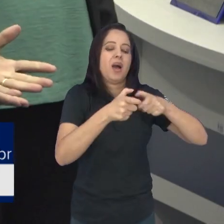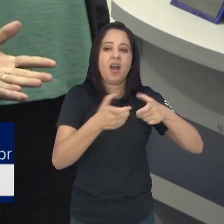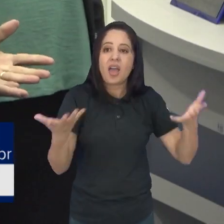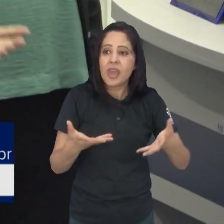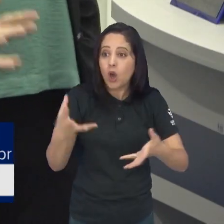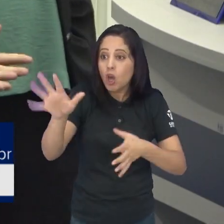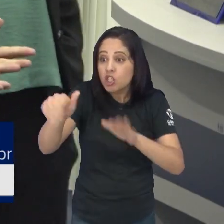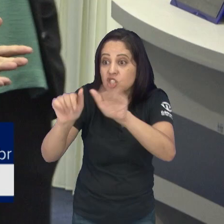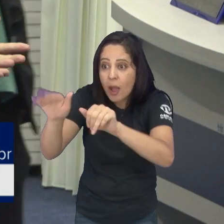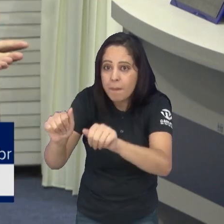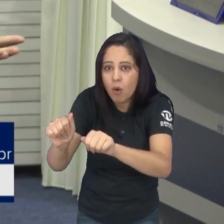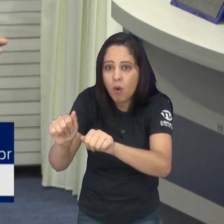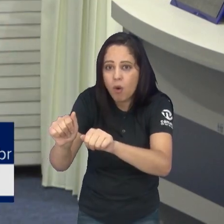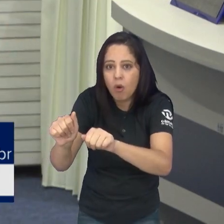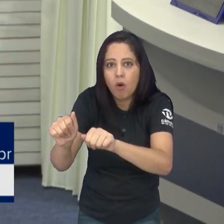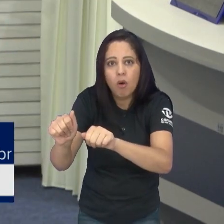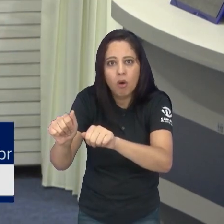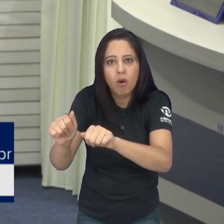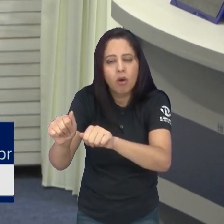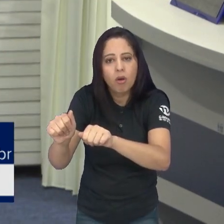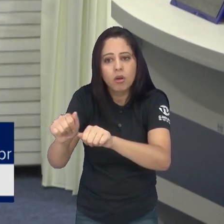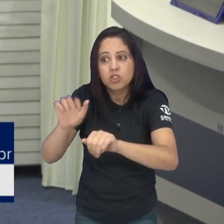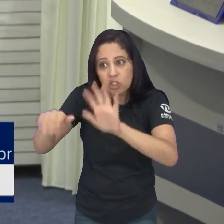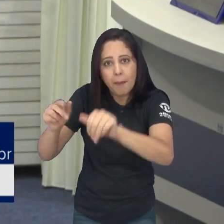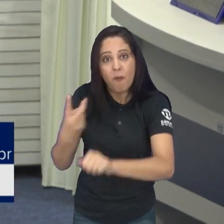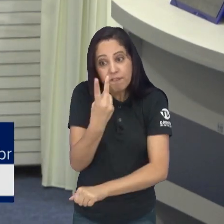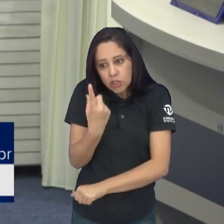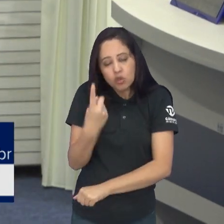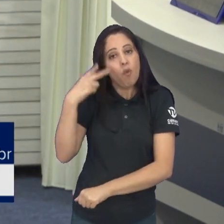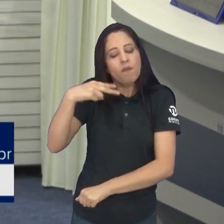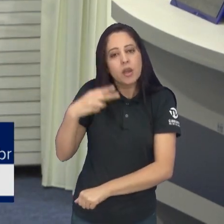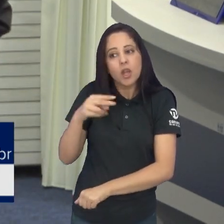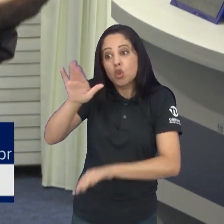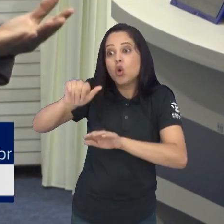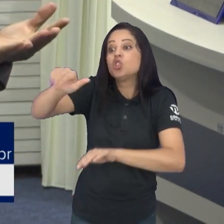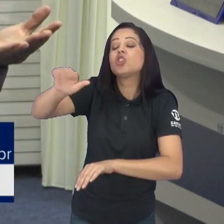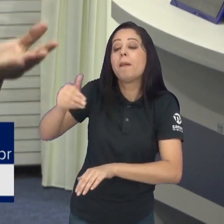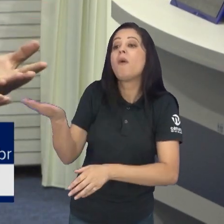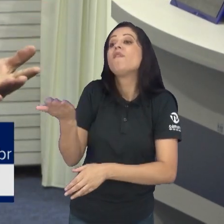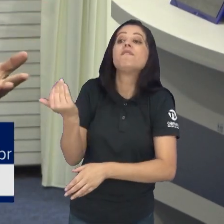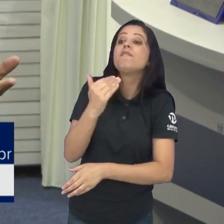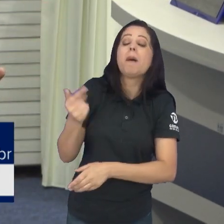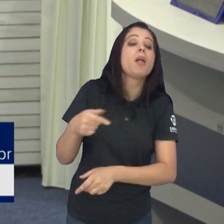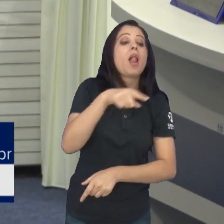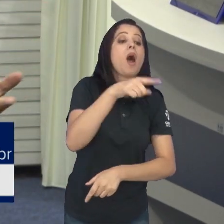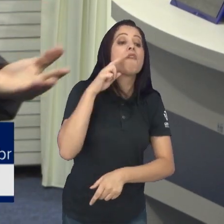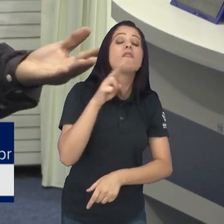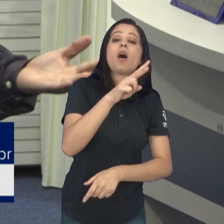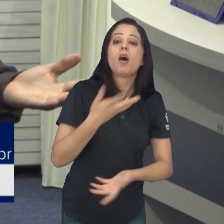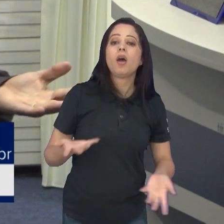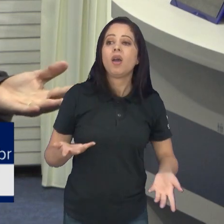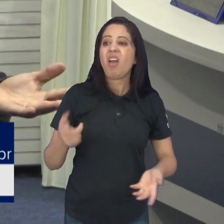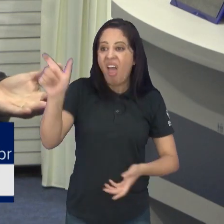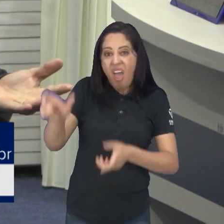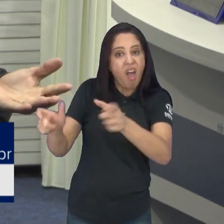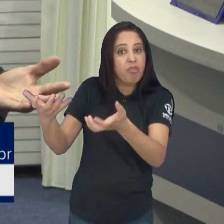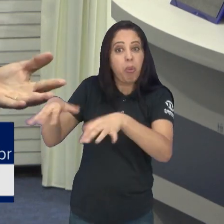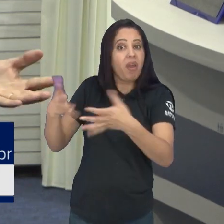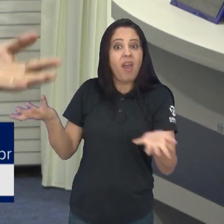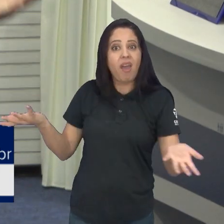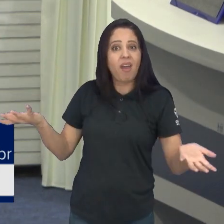lá. Veja bem, vai ser os 21 vereadores vão ser recebidos lá no Fundo Social. E não quer ir, Zé